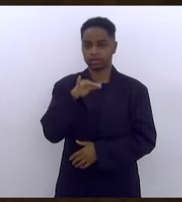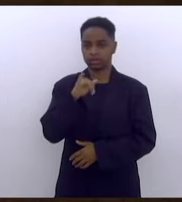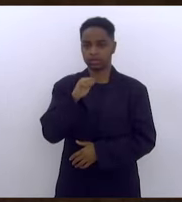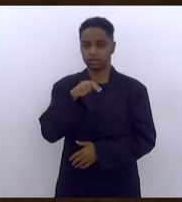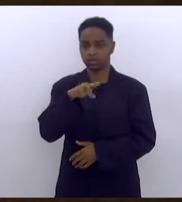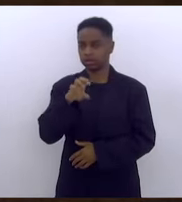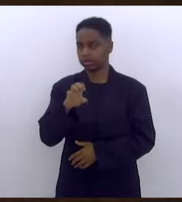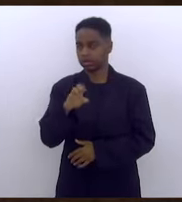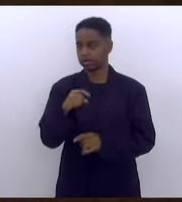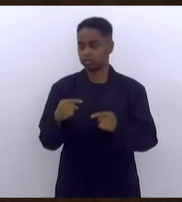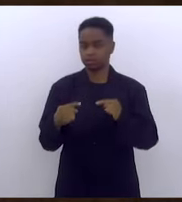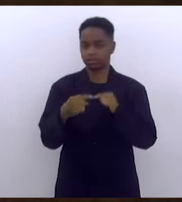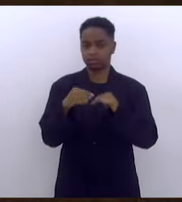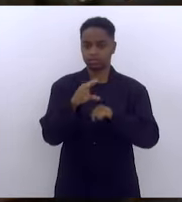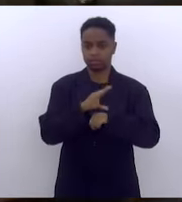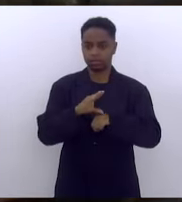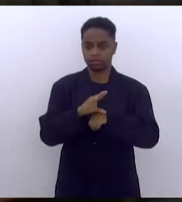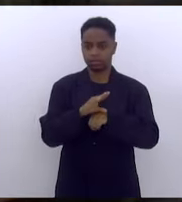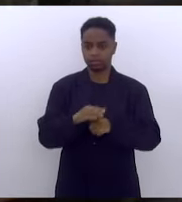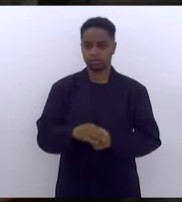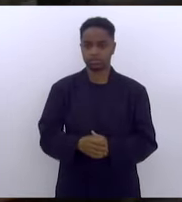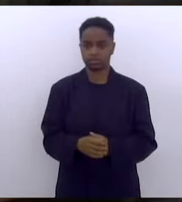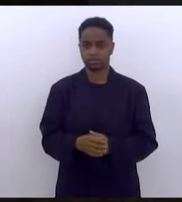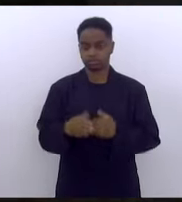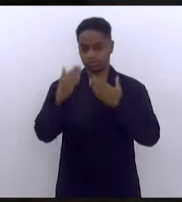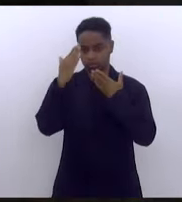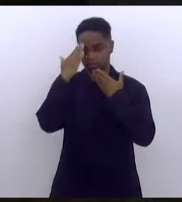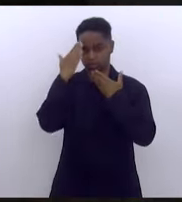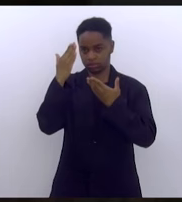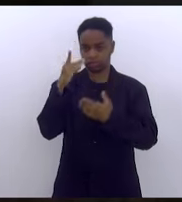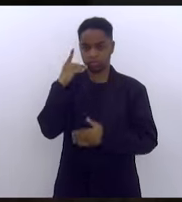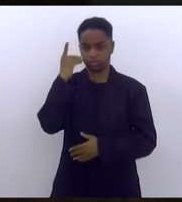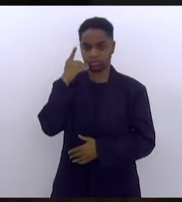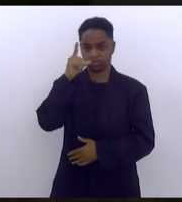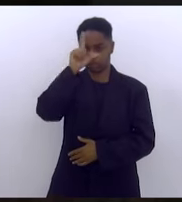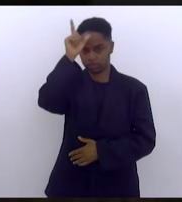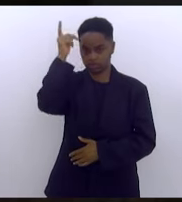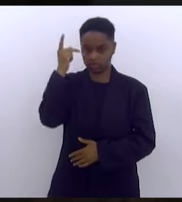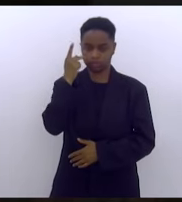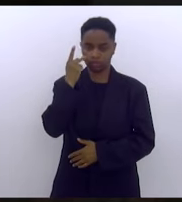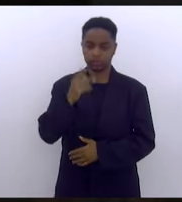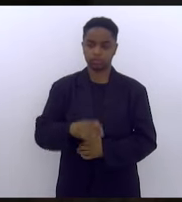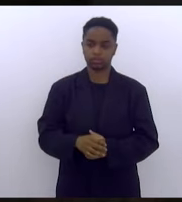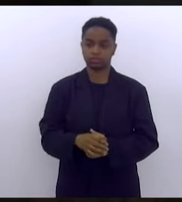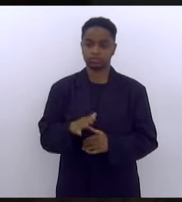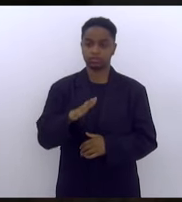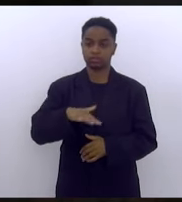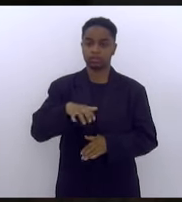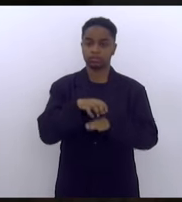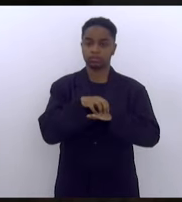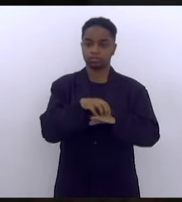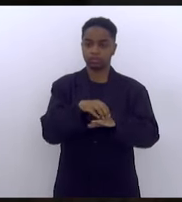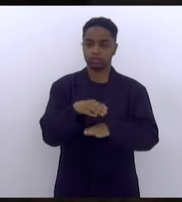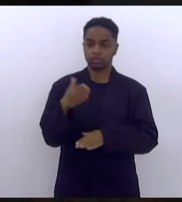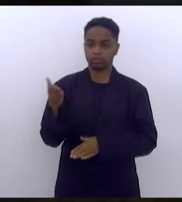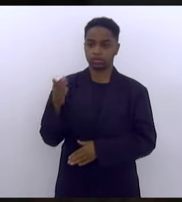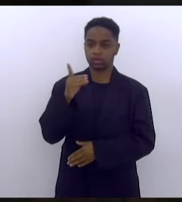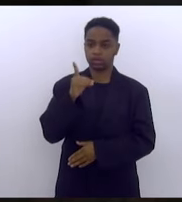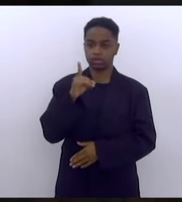Constitucional, senhor presidente. Muito obrigado, meu nosso nobre deputado Luiz Paulo. Pelo transporte, Dionísio Lins, aqui do meu